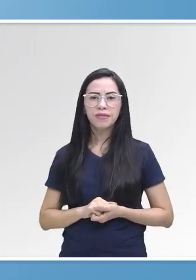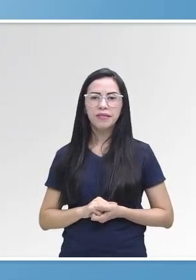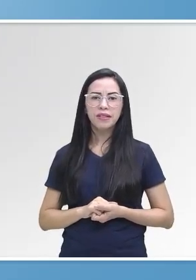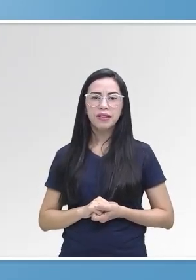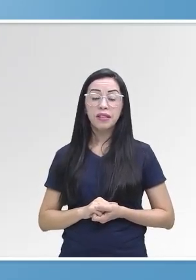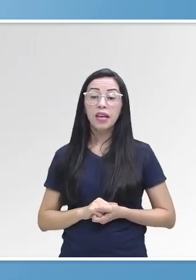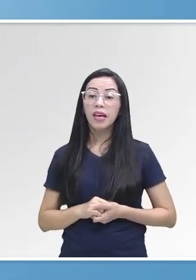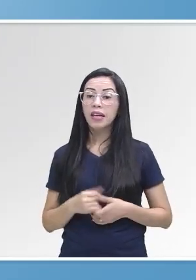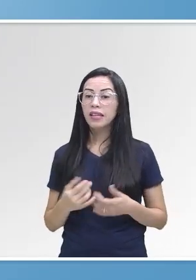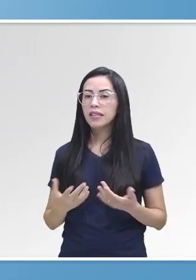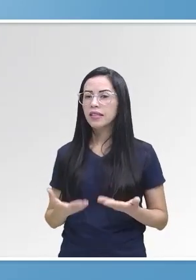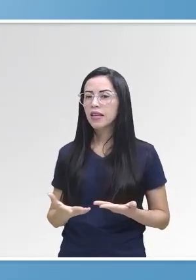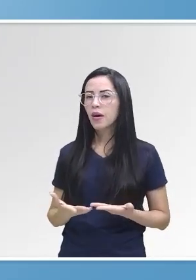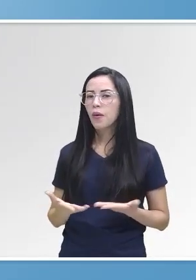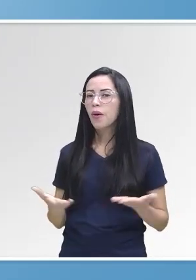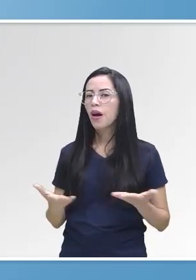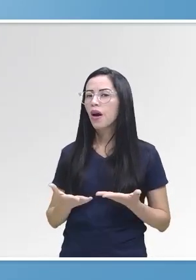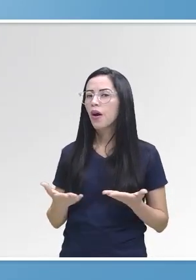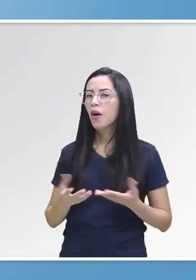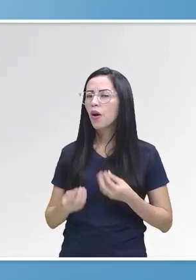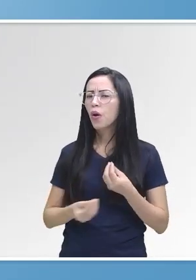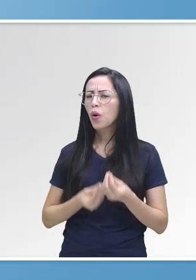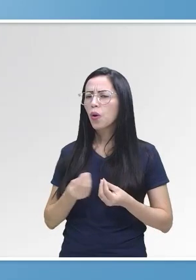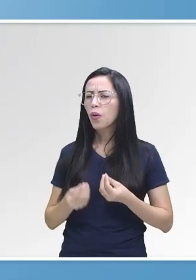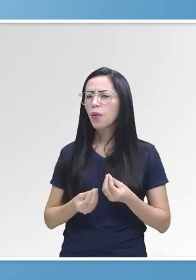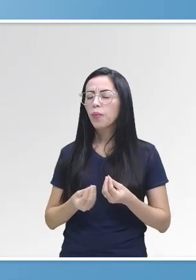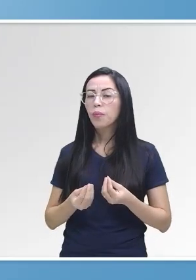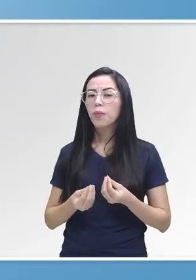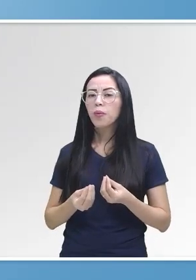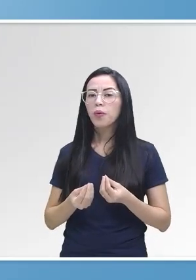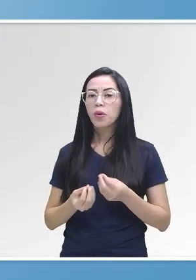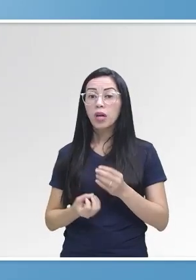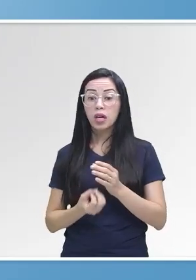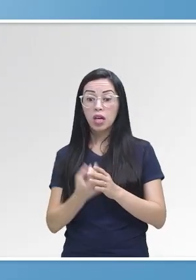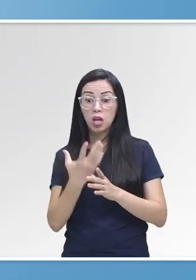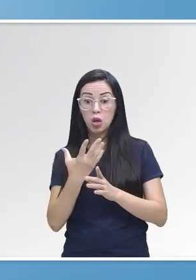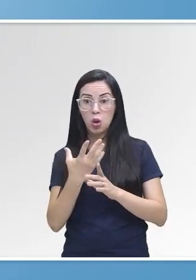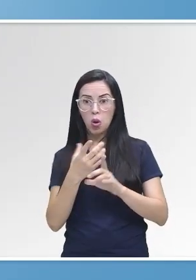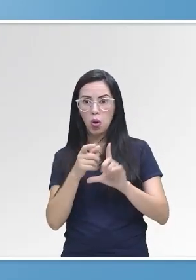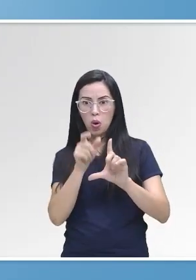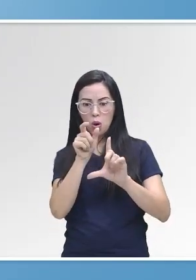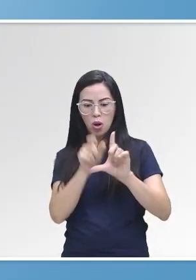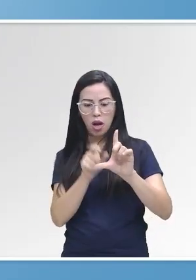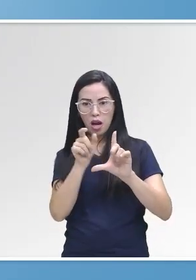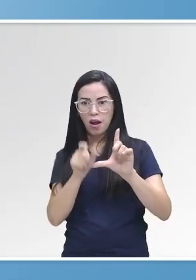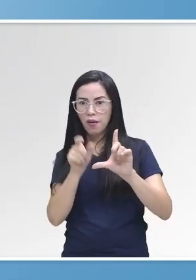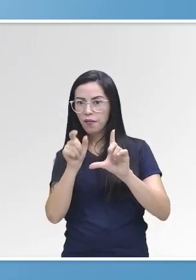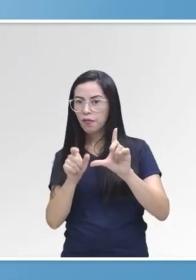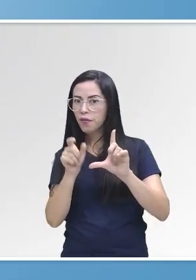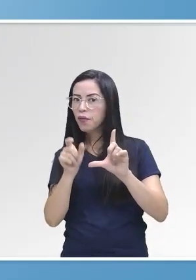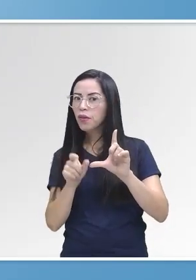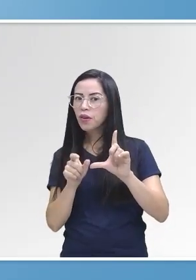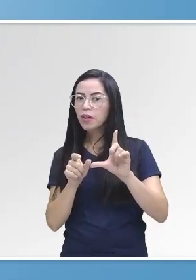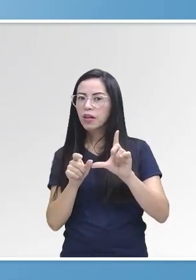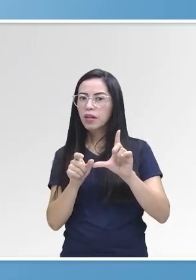aí olha como é que a gente fez representação desse gráfico os dois é